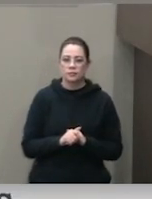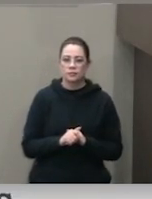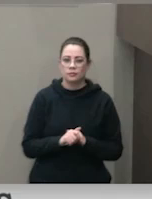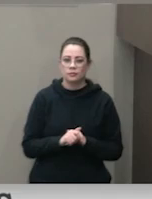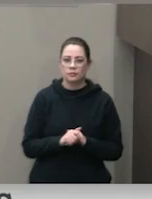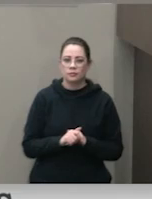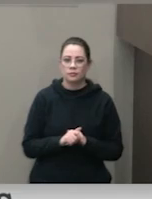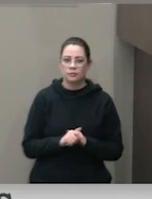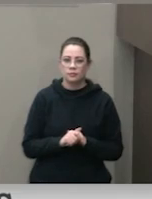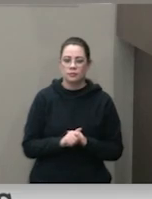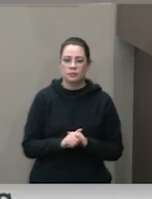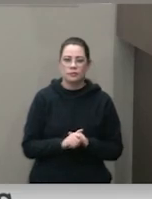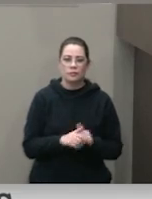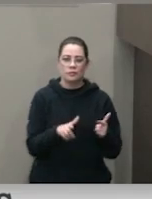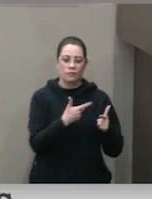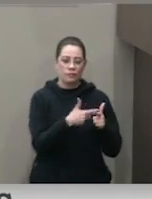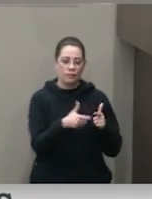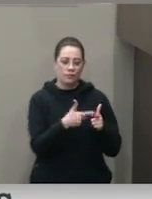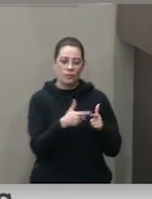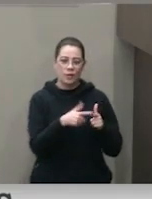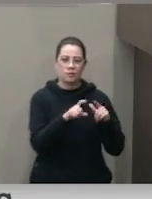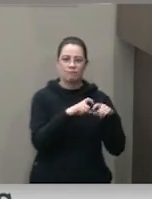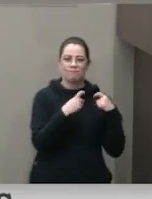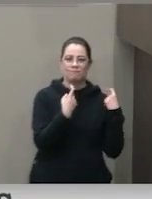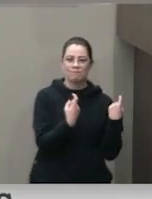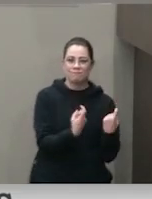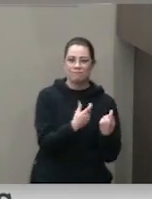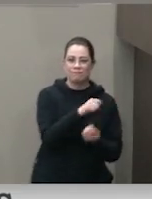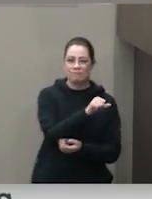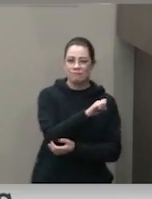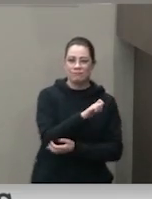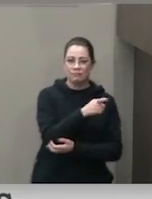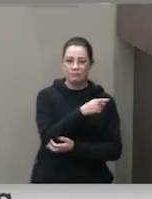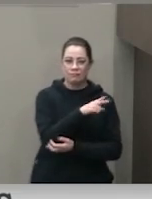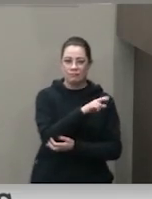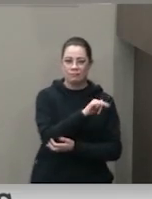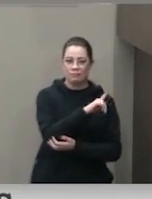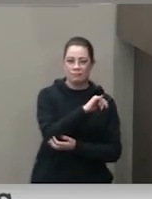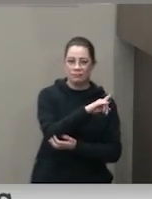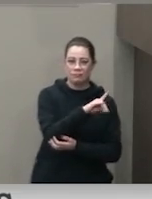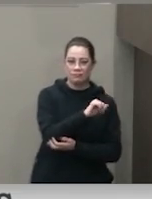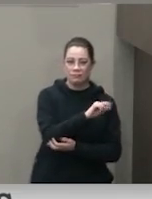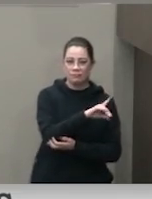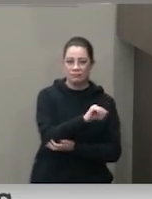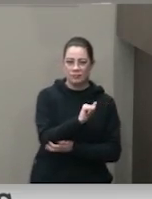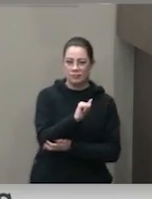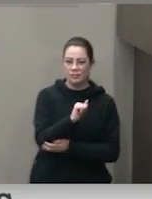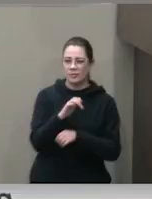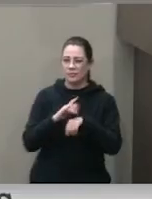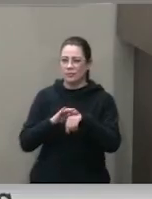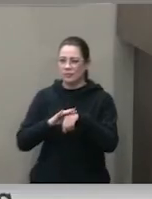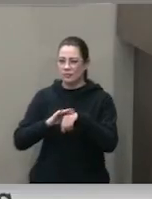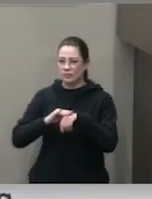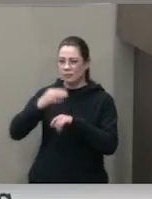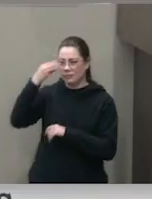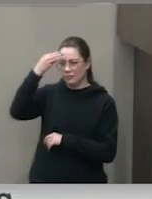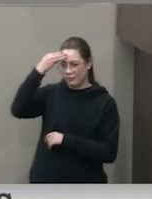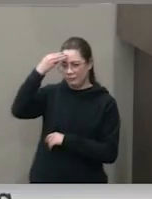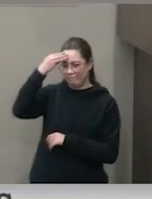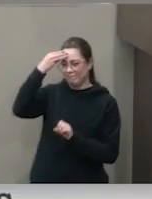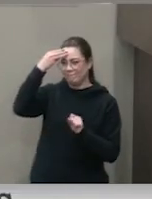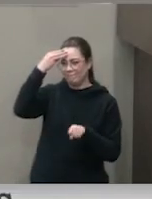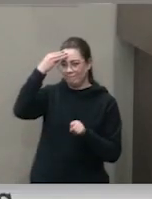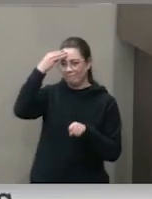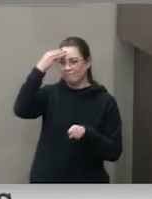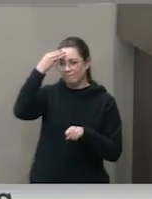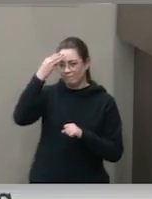serem sexualizadas, serem objeto de atração por doentes mentais, gente. Mas